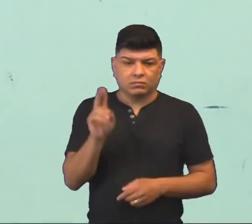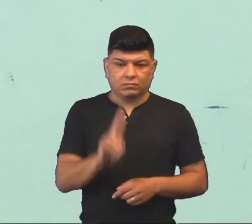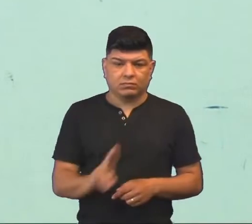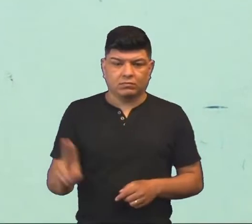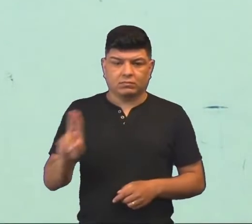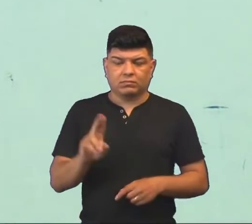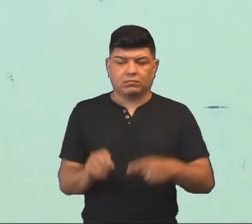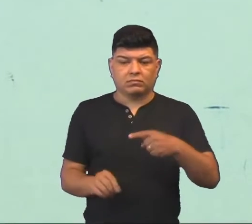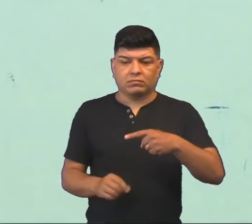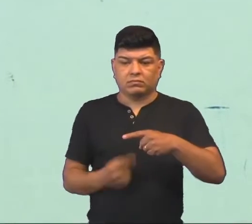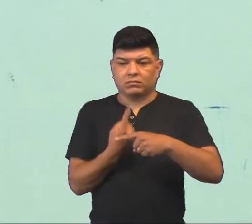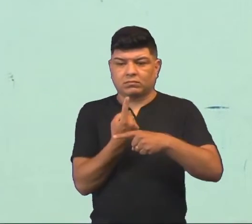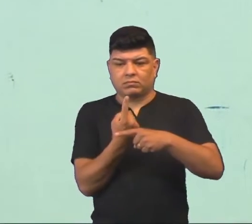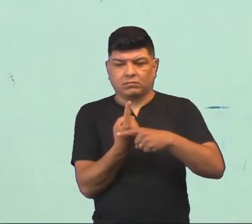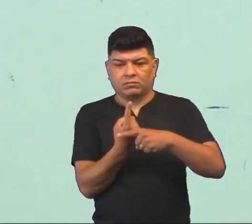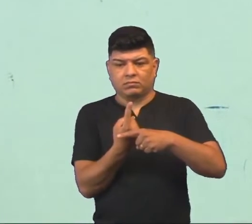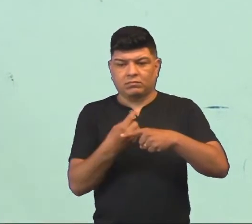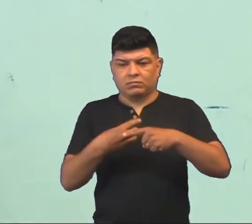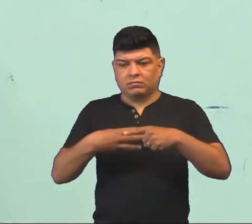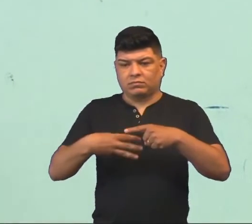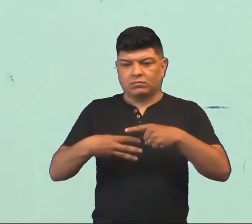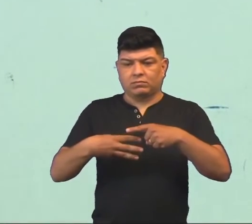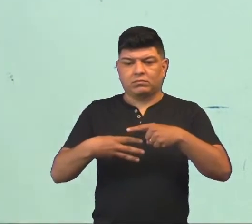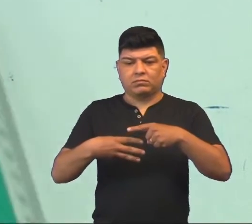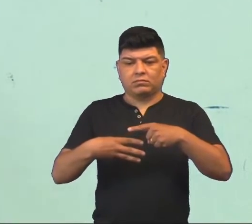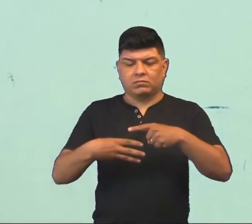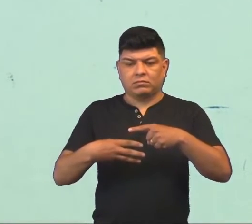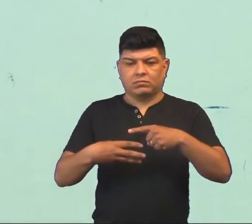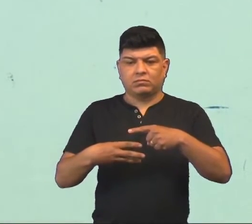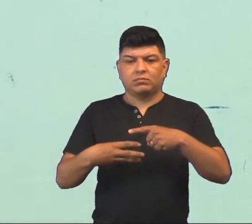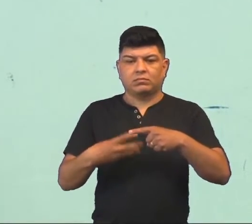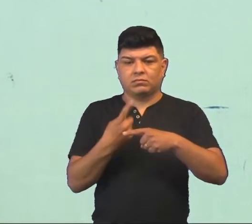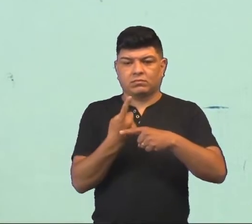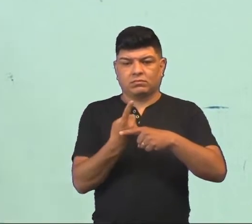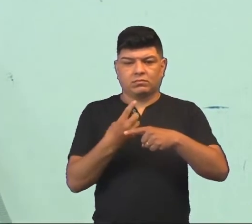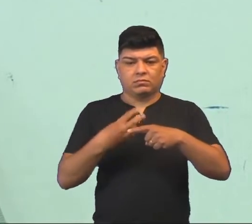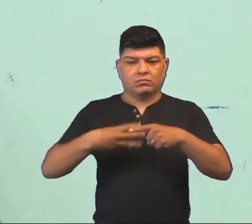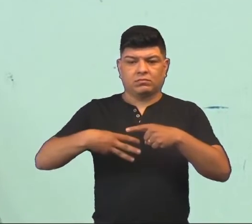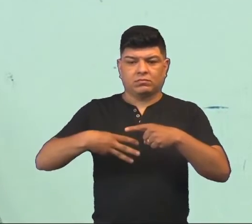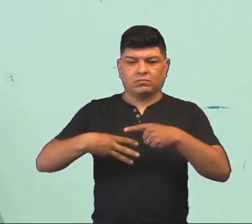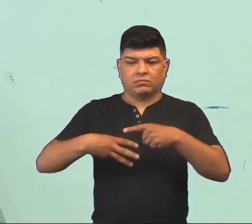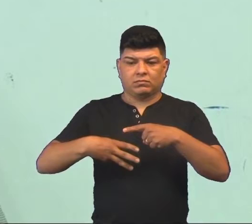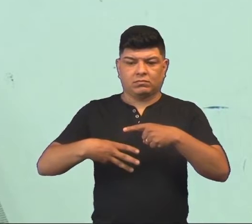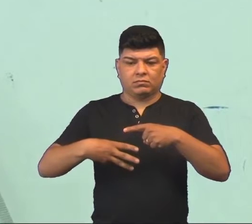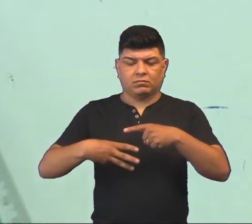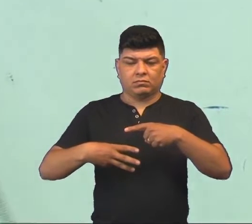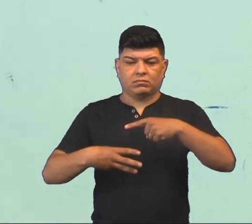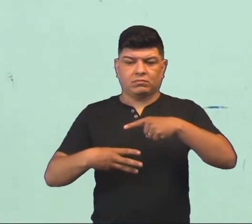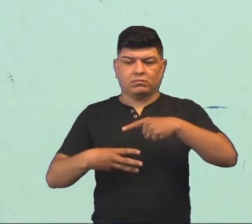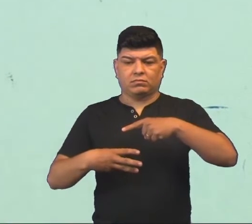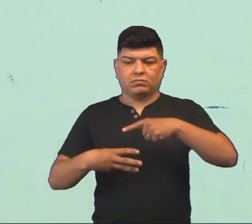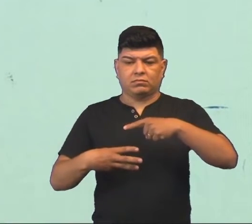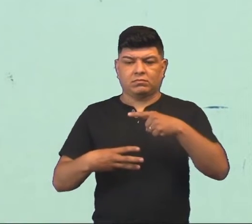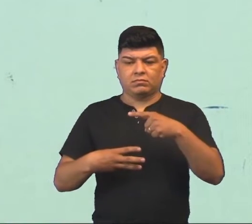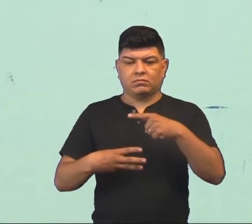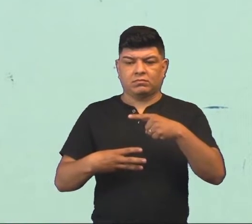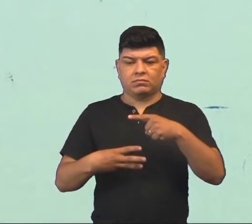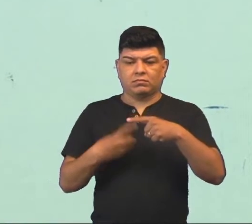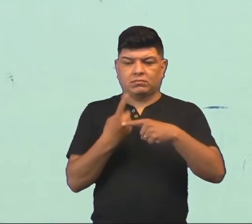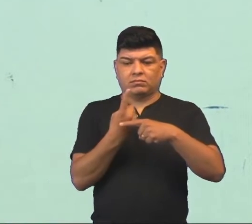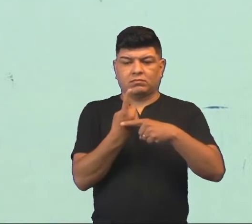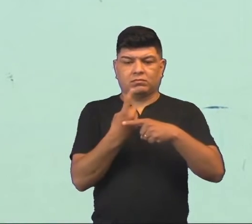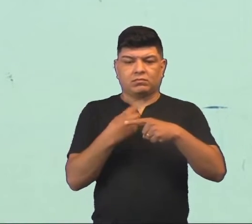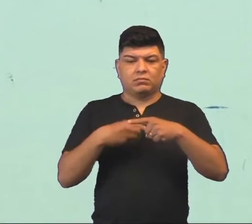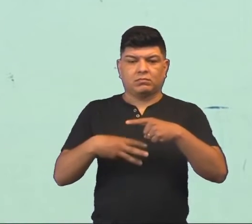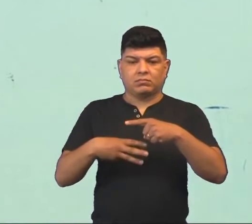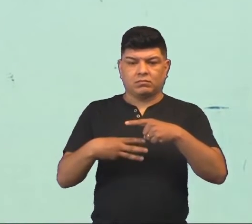uso 1/3, ou seja, divido em 3 partes, o mesmo inteiro, mas eu divido ele em 3 partes, a minha posição já de